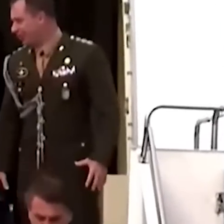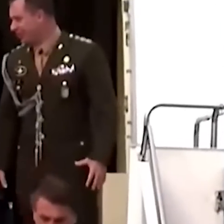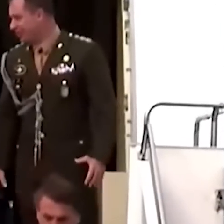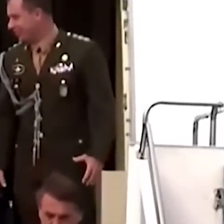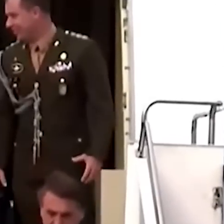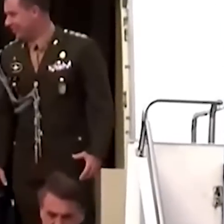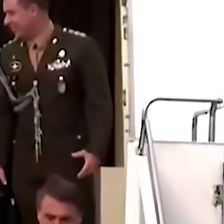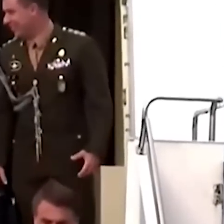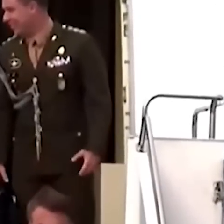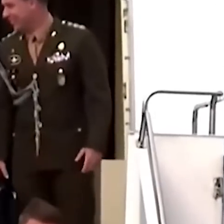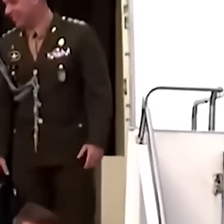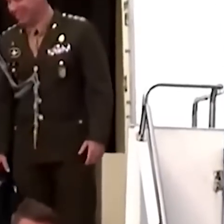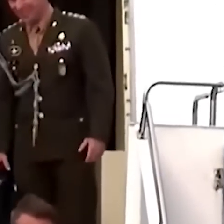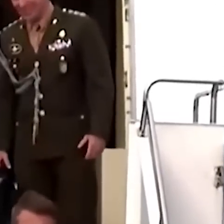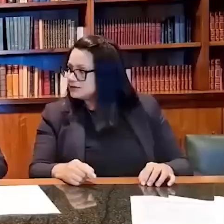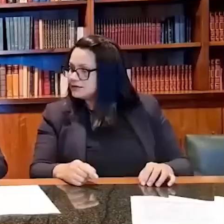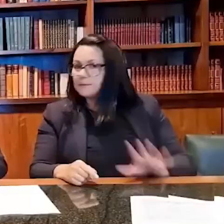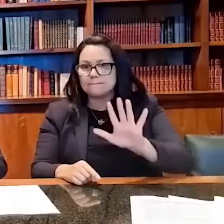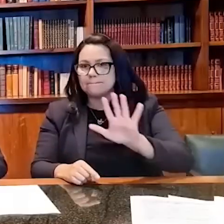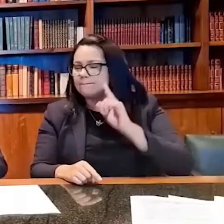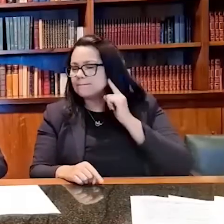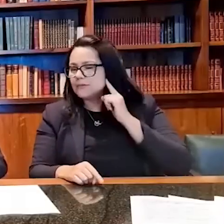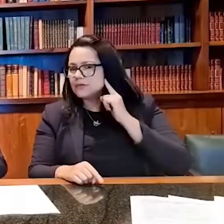ordens de bolsonaro